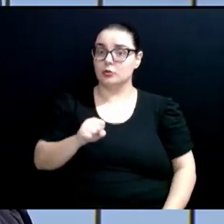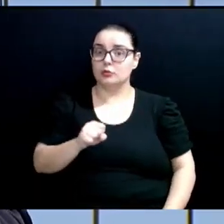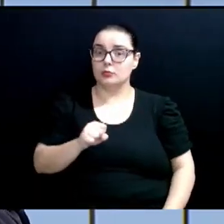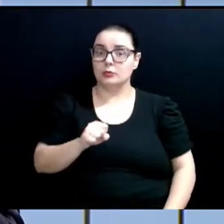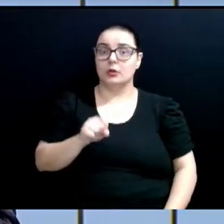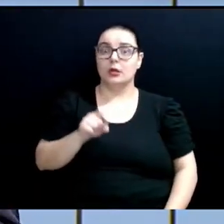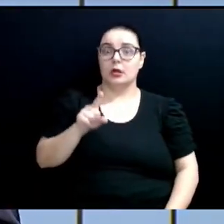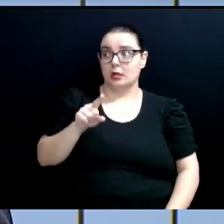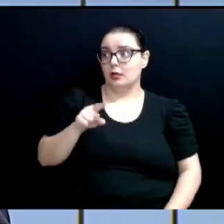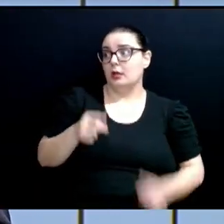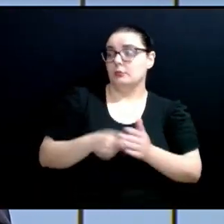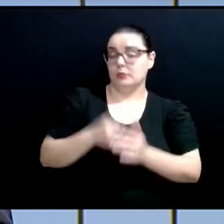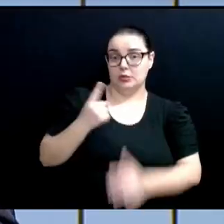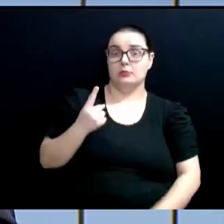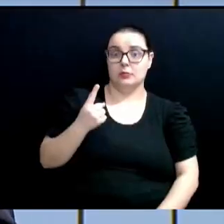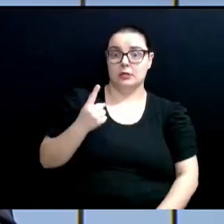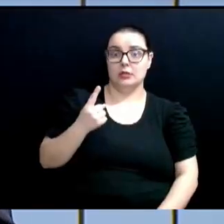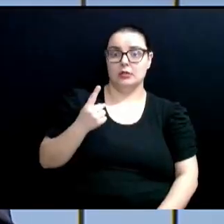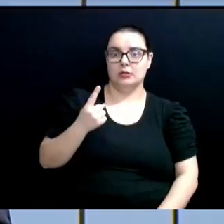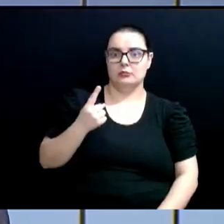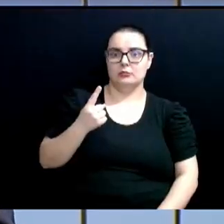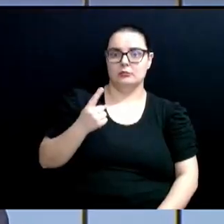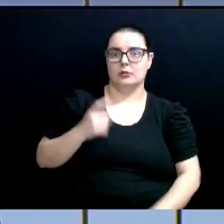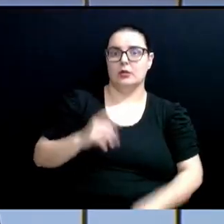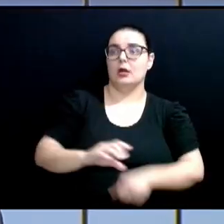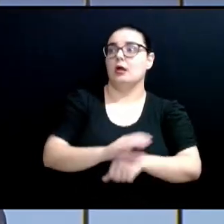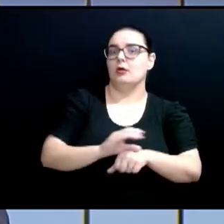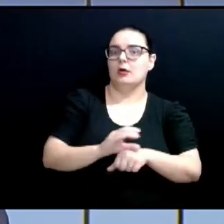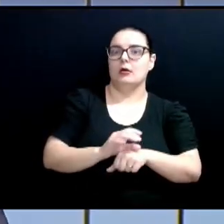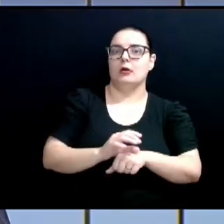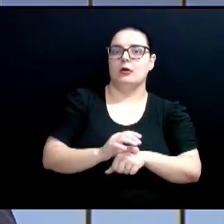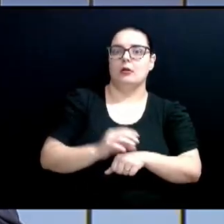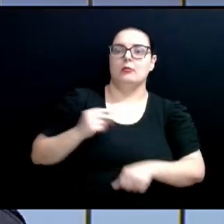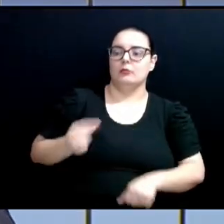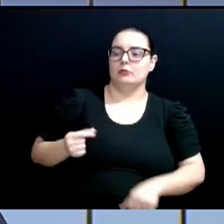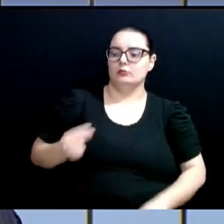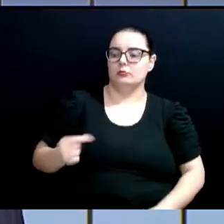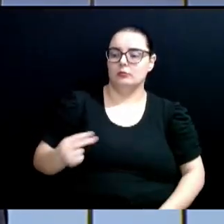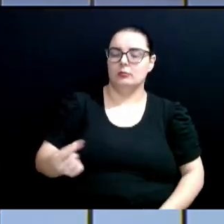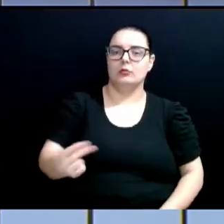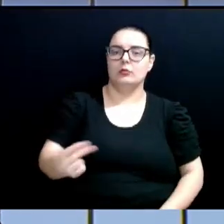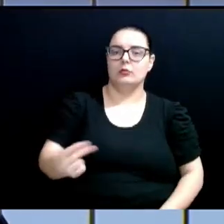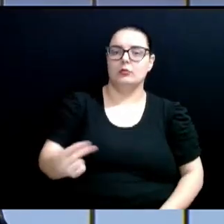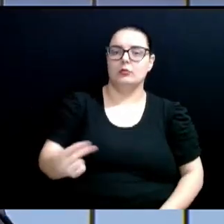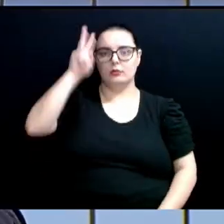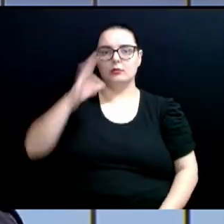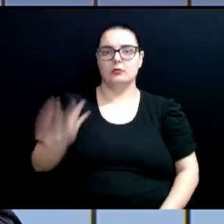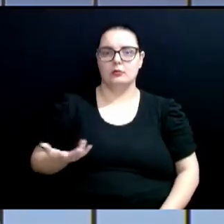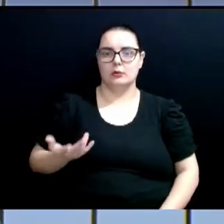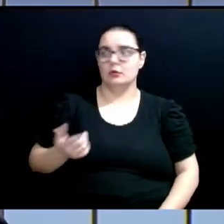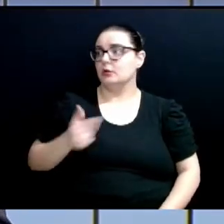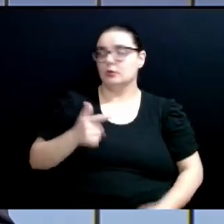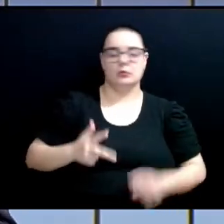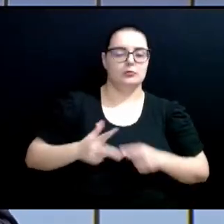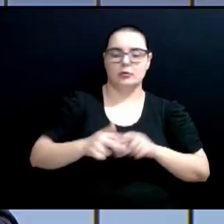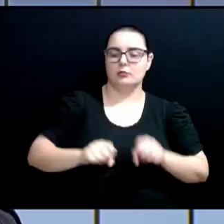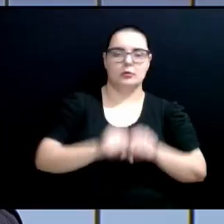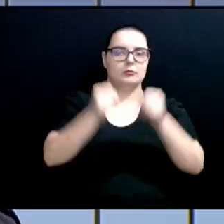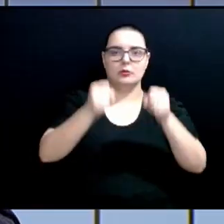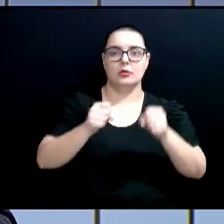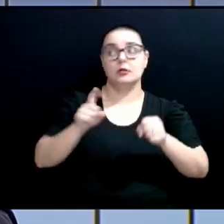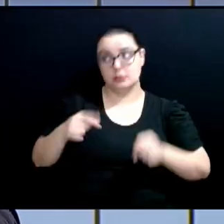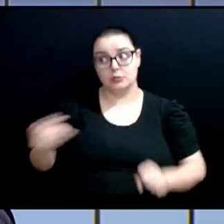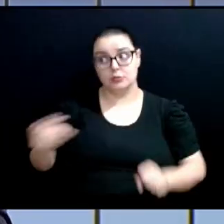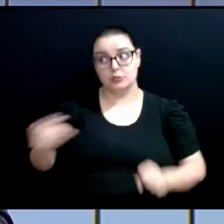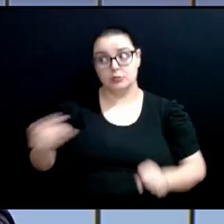primeiro, foi a Constituição mais longeva da história, sem qualquer ruptura institucional. Isso é muito importante. Sim. Foi